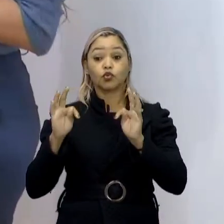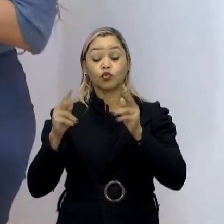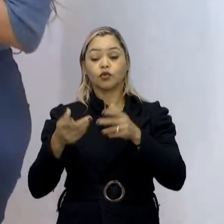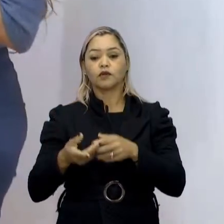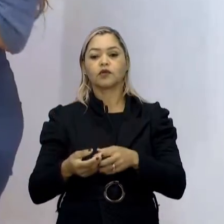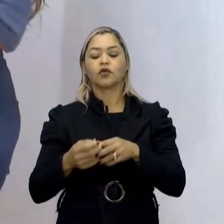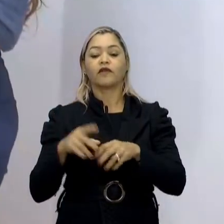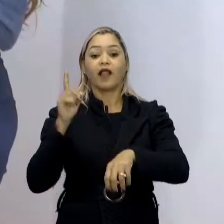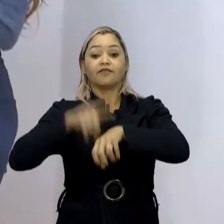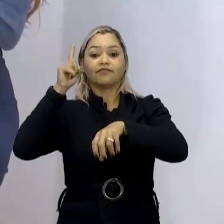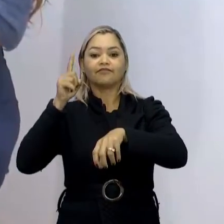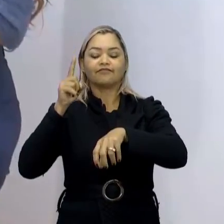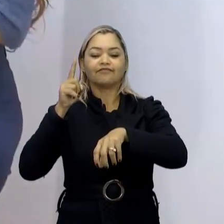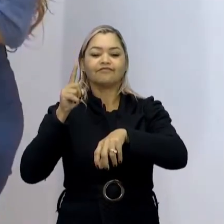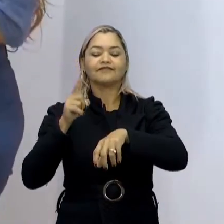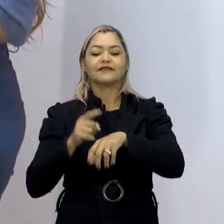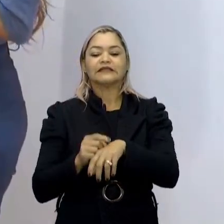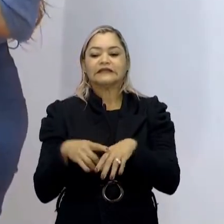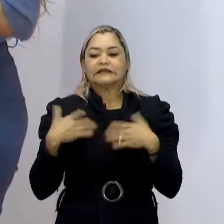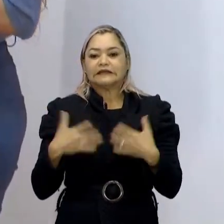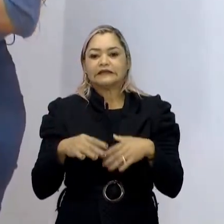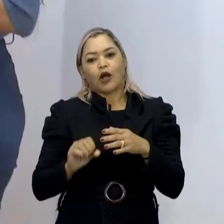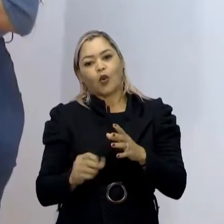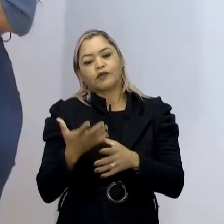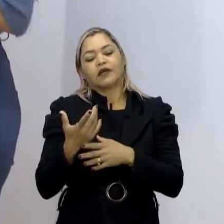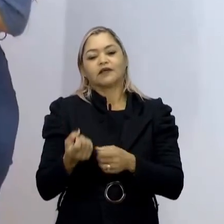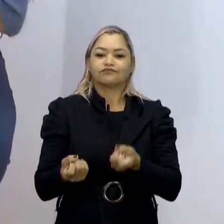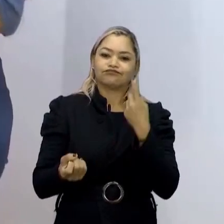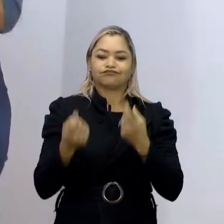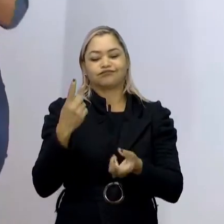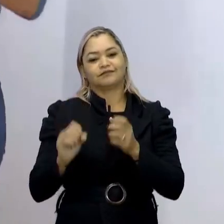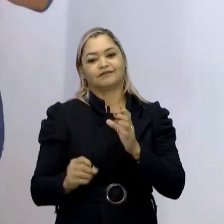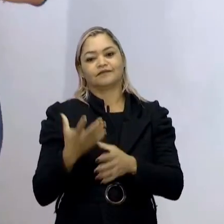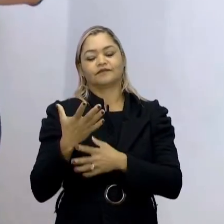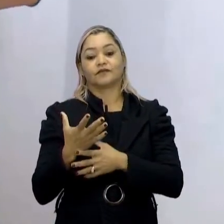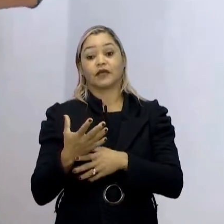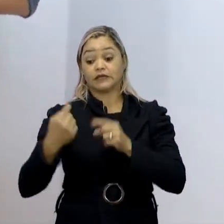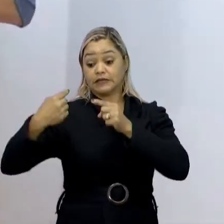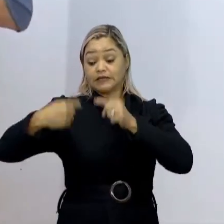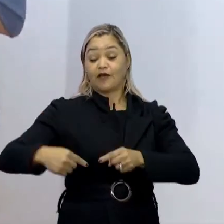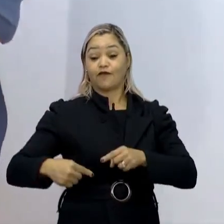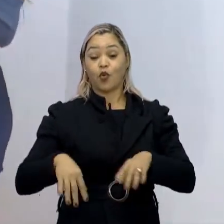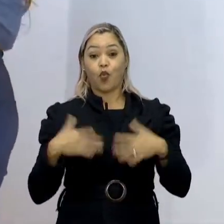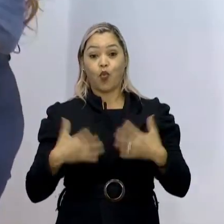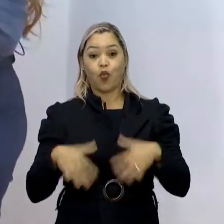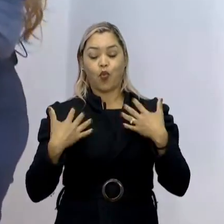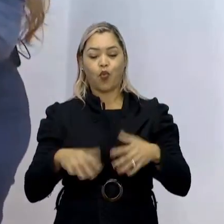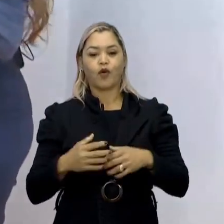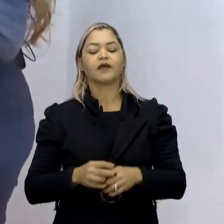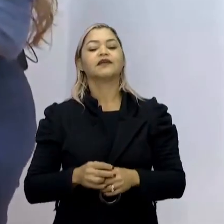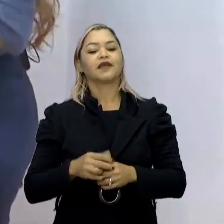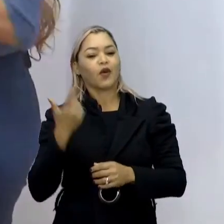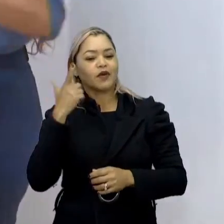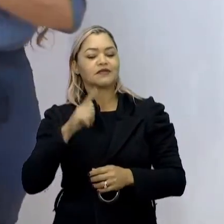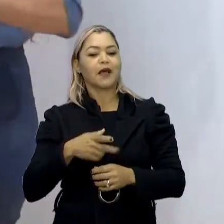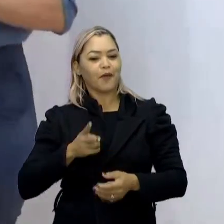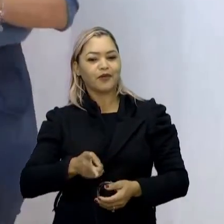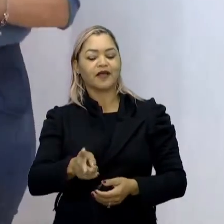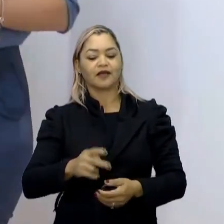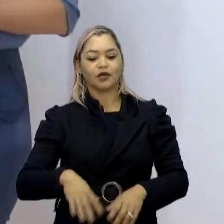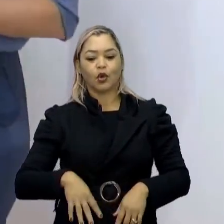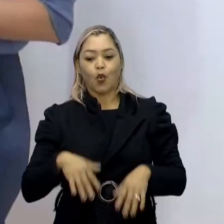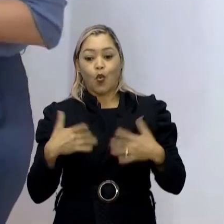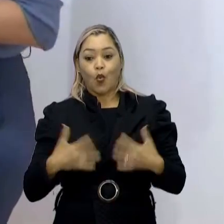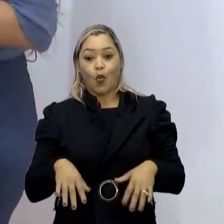ar, sempre dá uma coisinha. E esse desafio é que dá o brilho nos olhos para continuar, não é? E o friozinho na barriga, né? E o frio